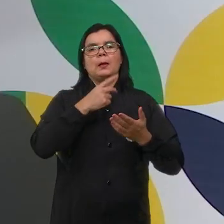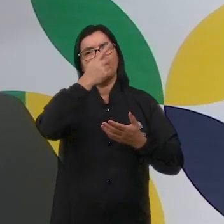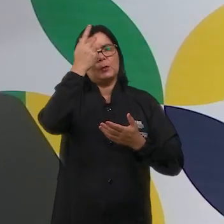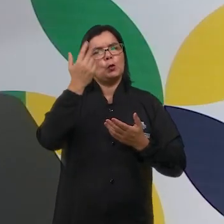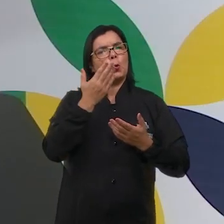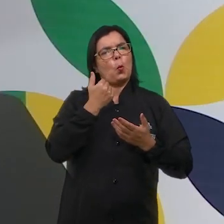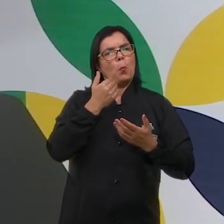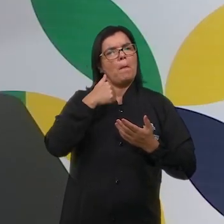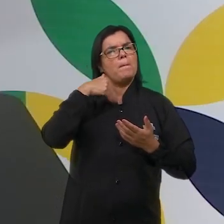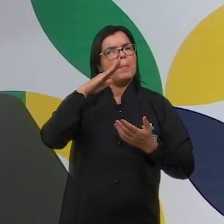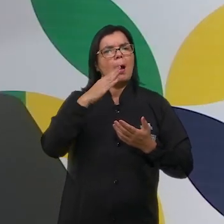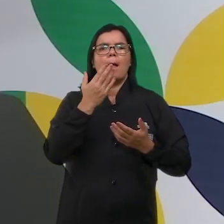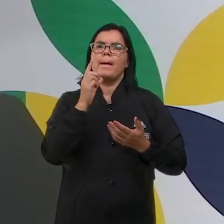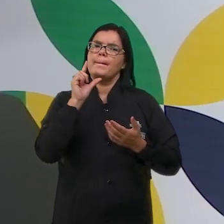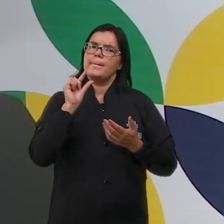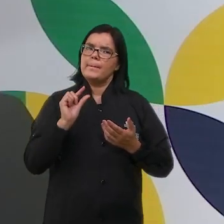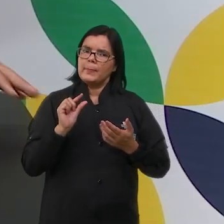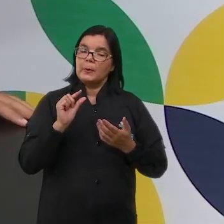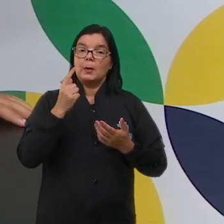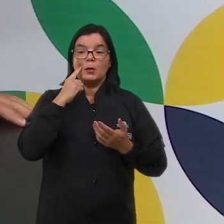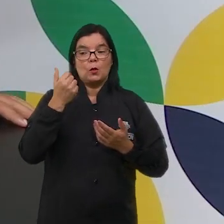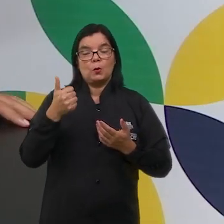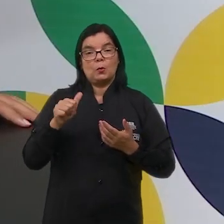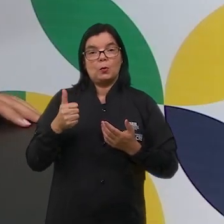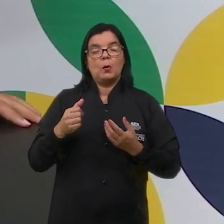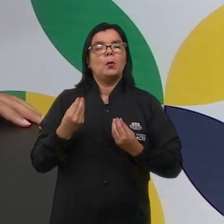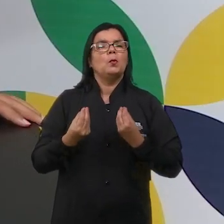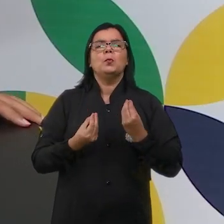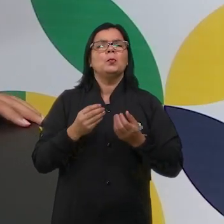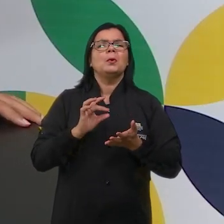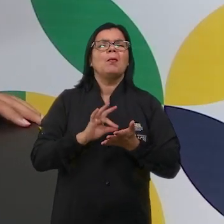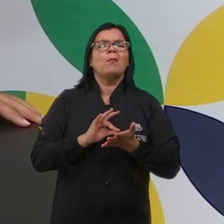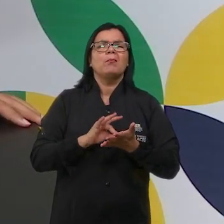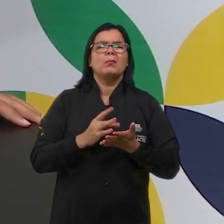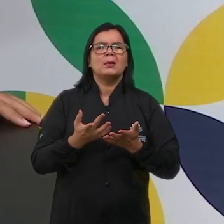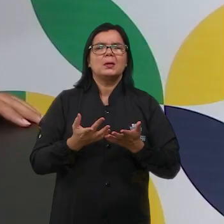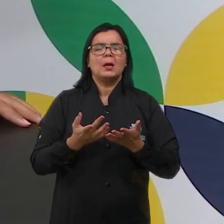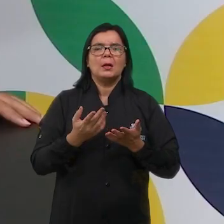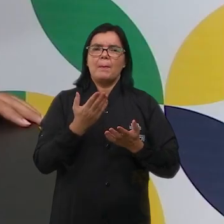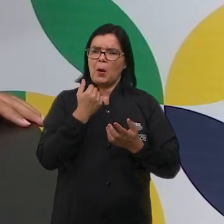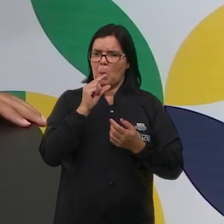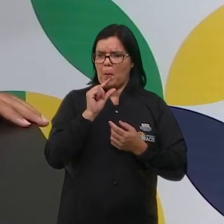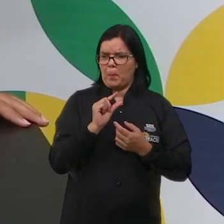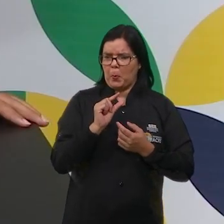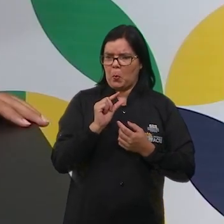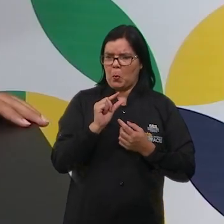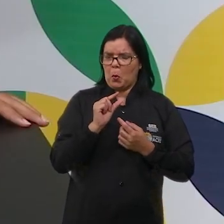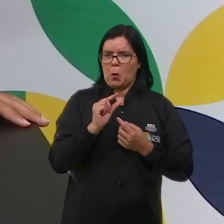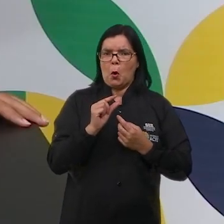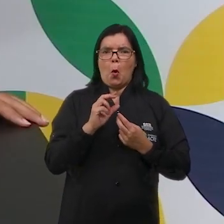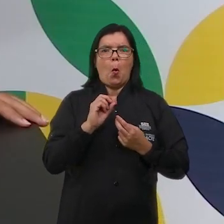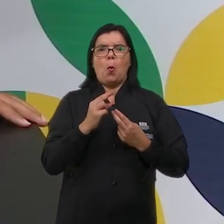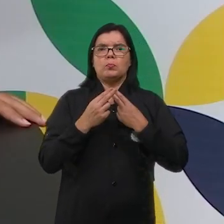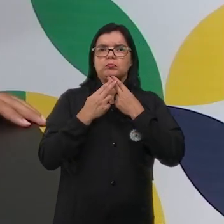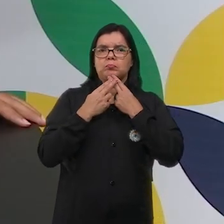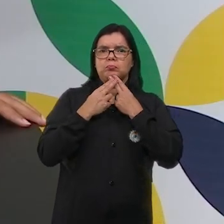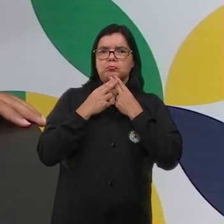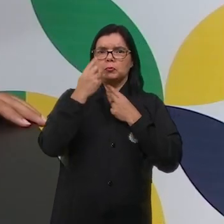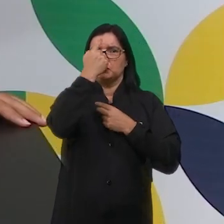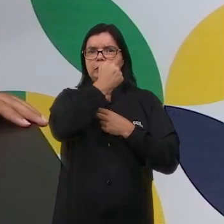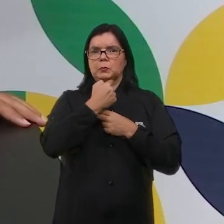come de menos, e é essa análise que a gente começa a observar, tipo, e o que é verdade? É para eu comer, posso fazer um jejum intermitente de 24